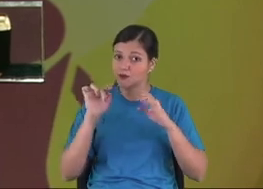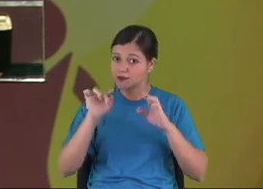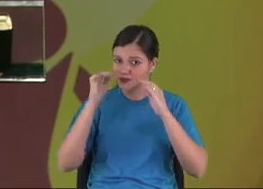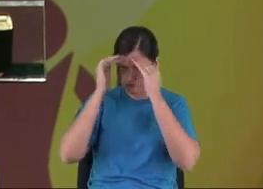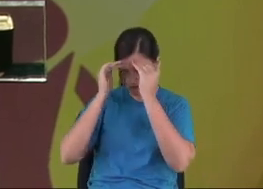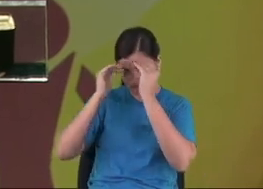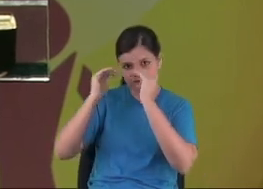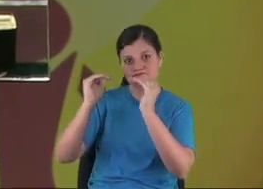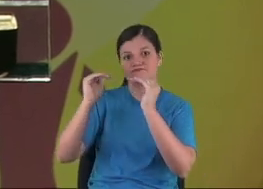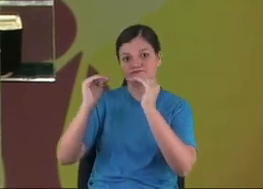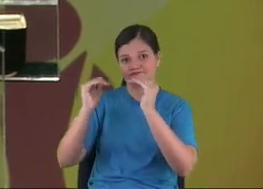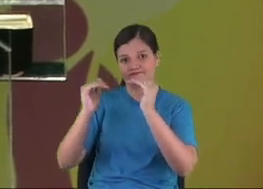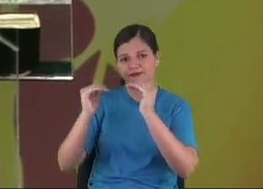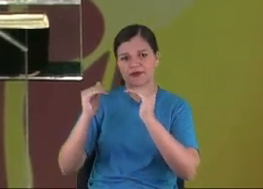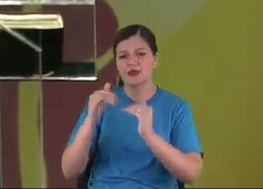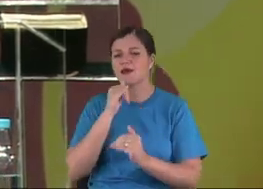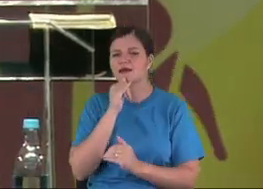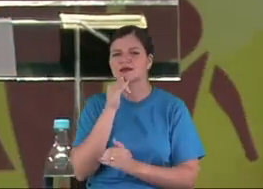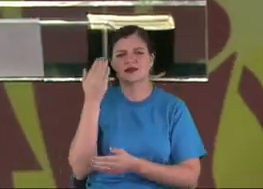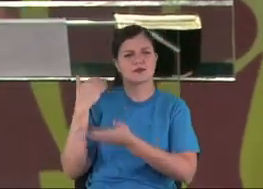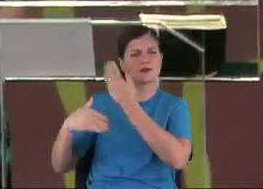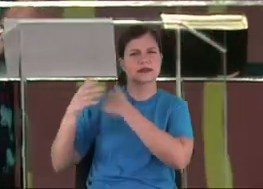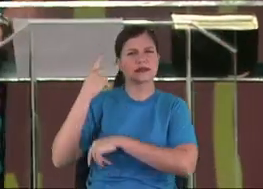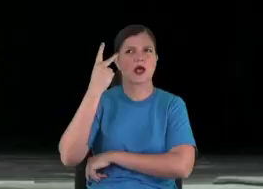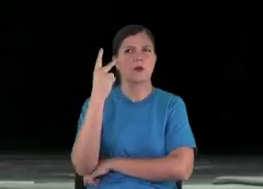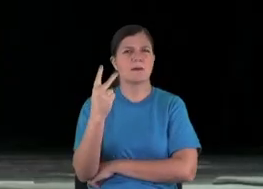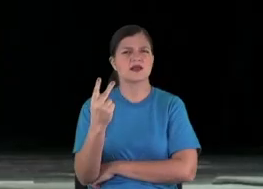Umas duas semanas atrás, alguém estava me falando que